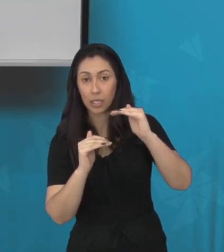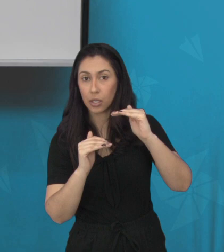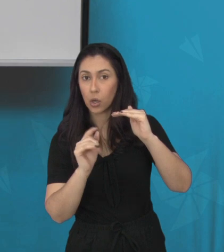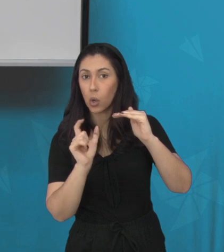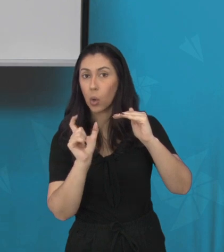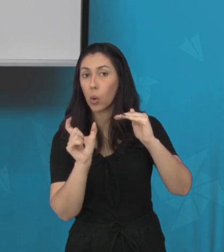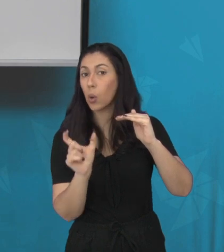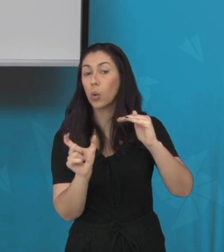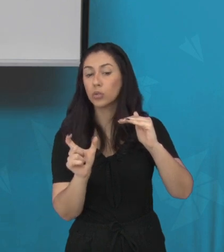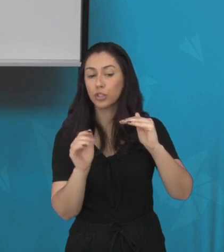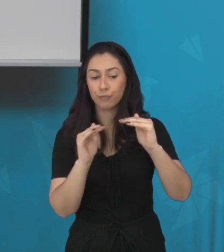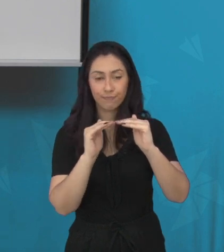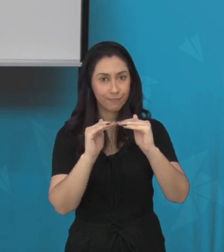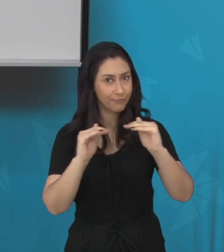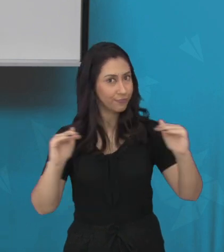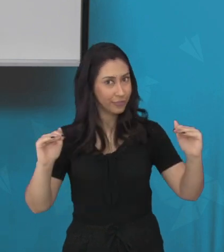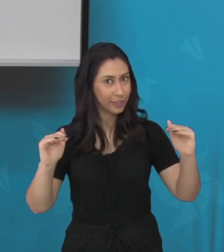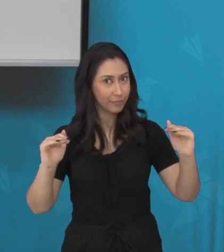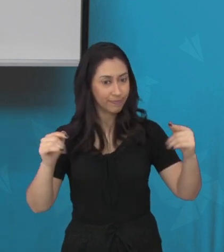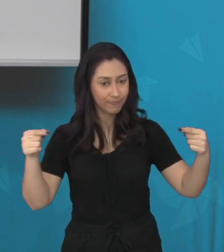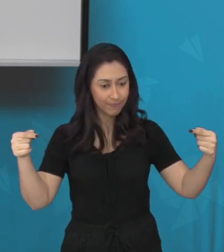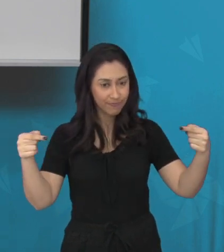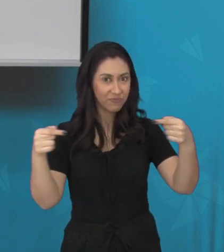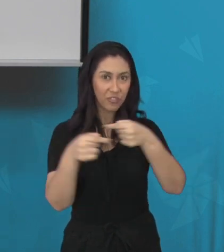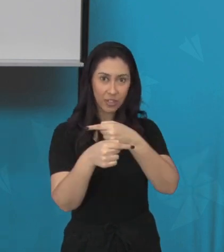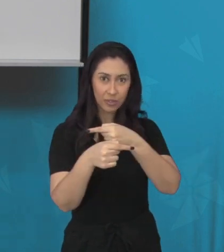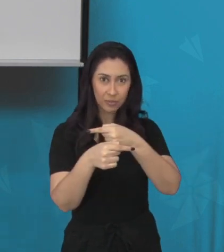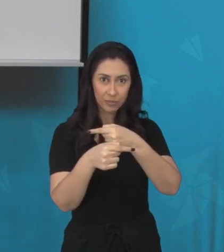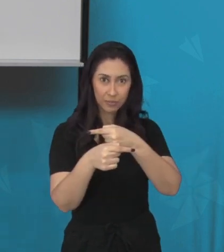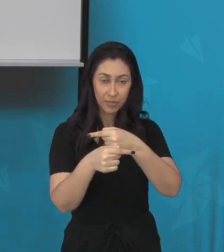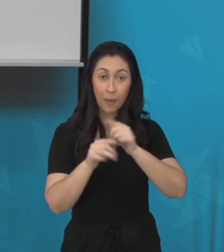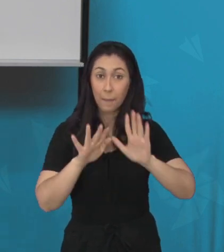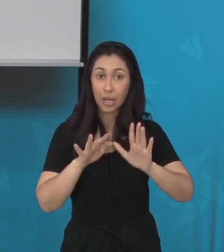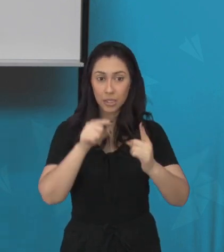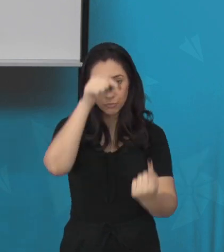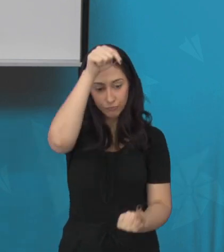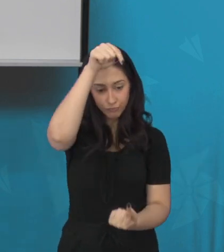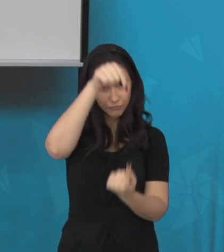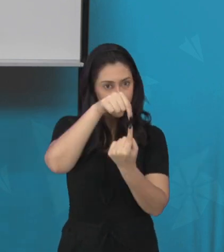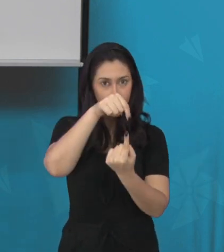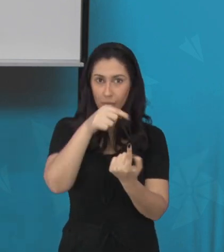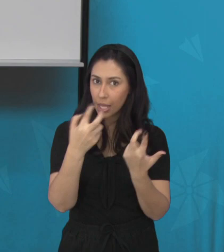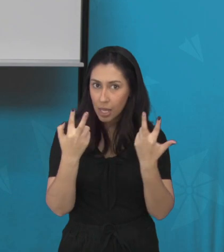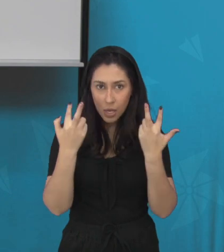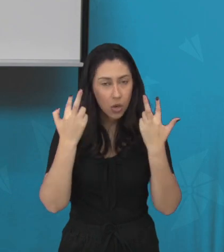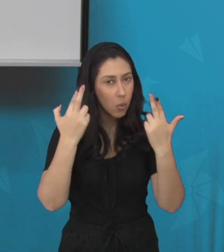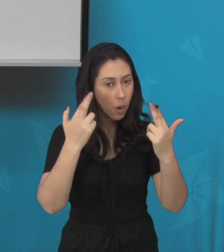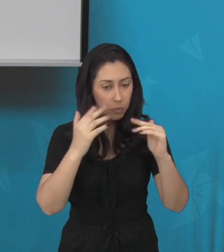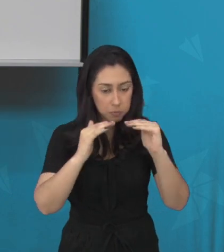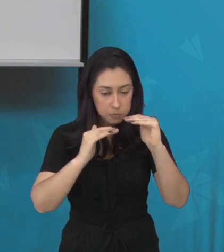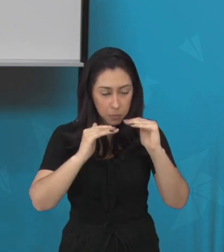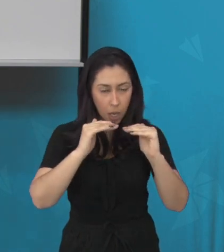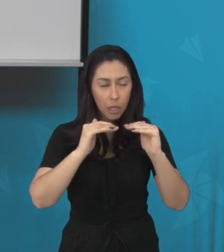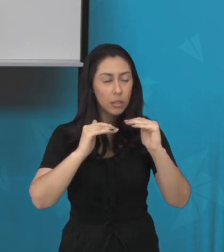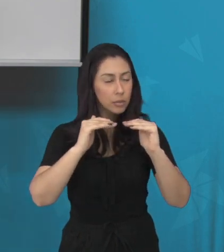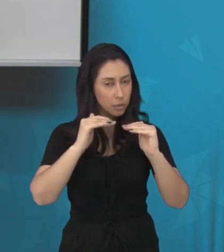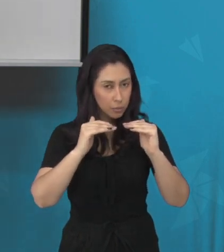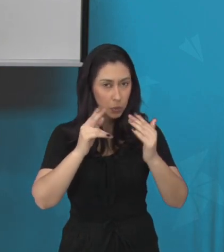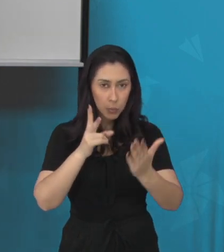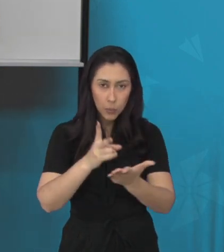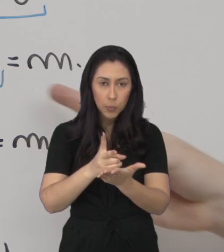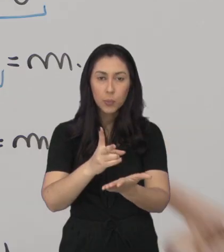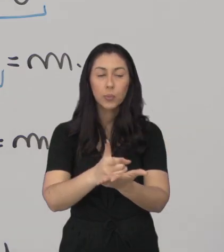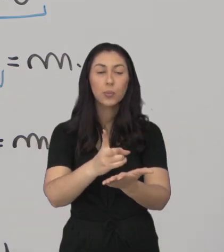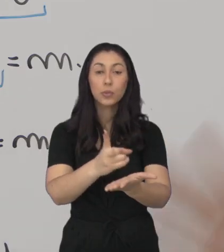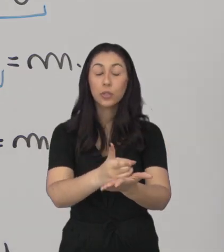no eixo X. No eixo Y, essas duas forças continuam se anulando. Beleza? Ela segue constante no